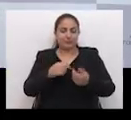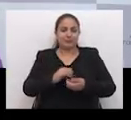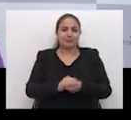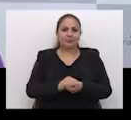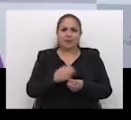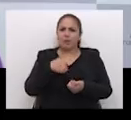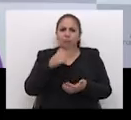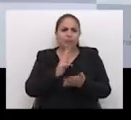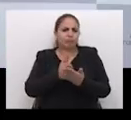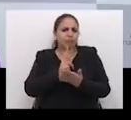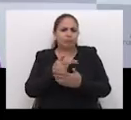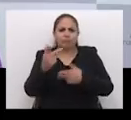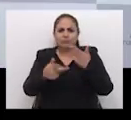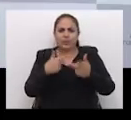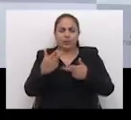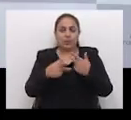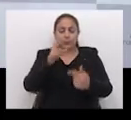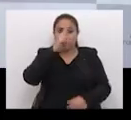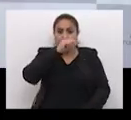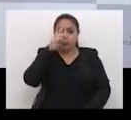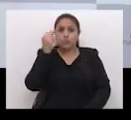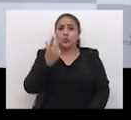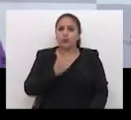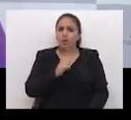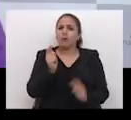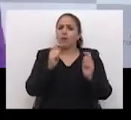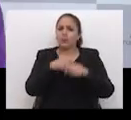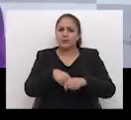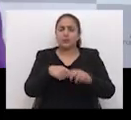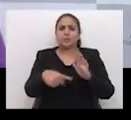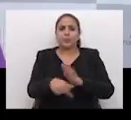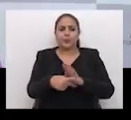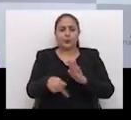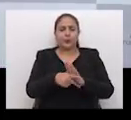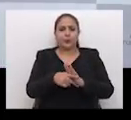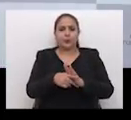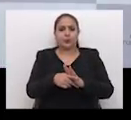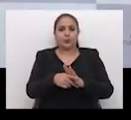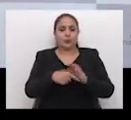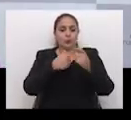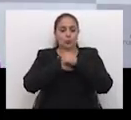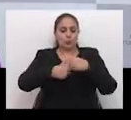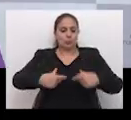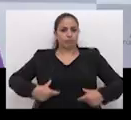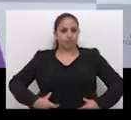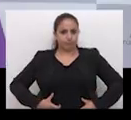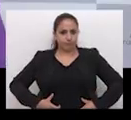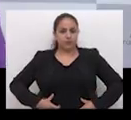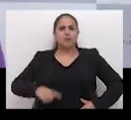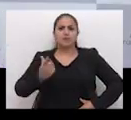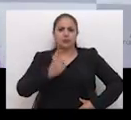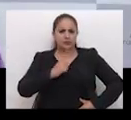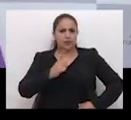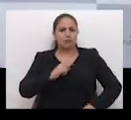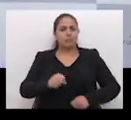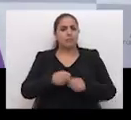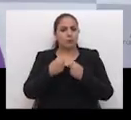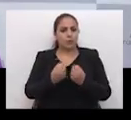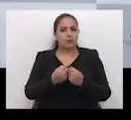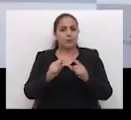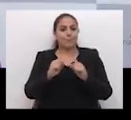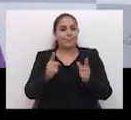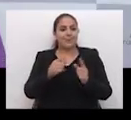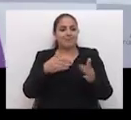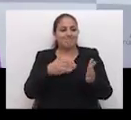fazer a atuação. Que eu sempre digo, a Prefeitura tem a competência dela, o nosso agente de trânsito tem a